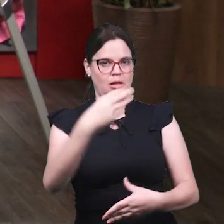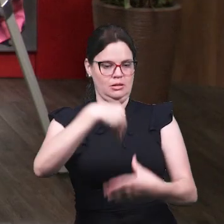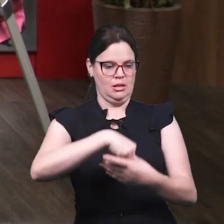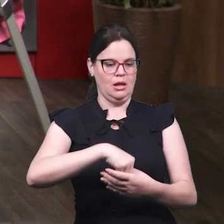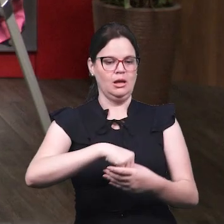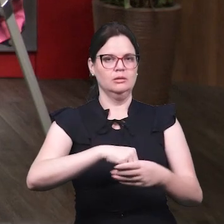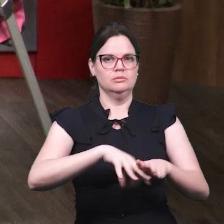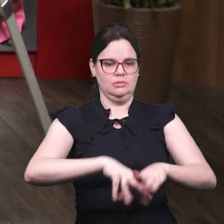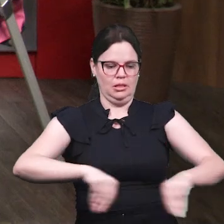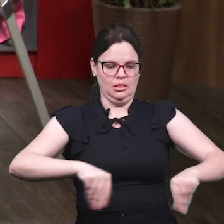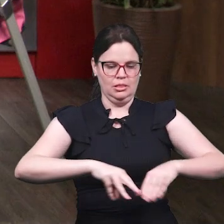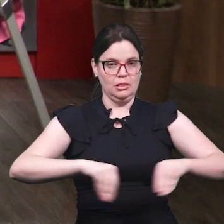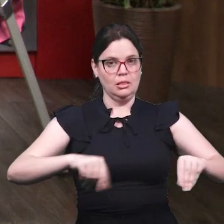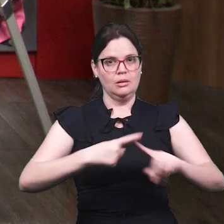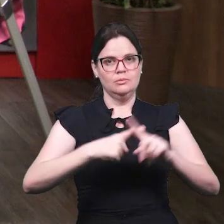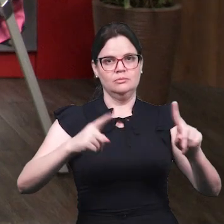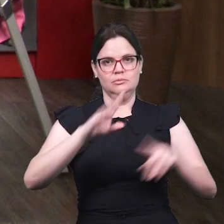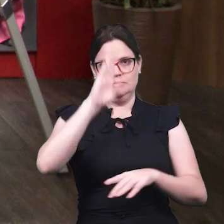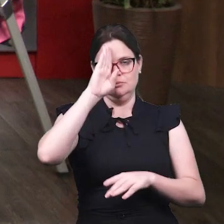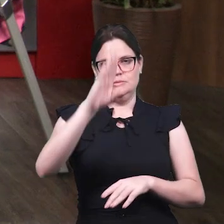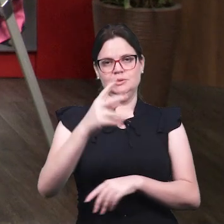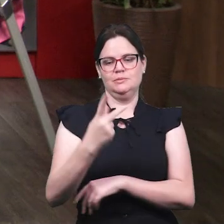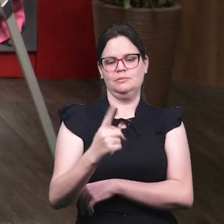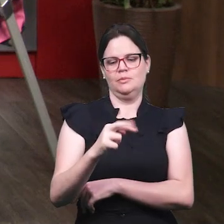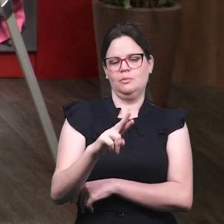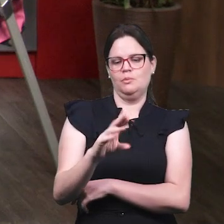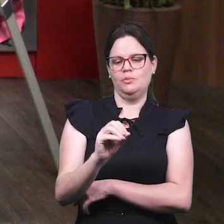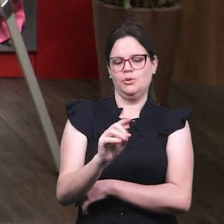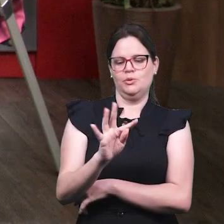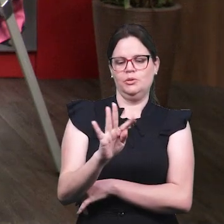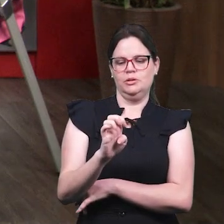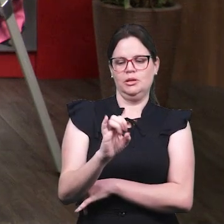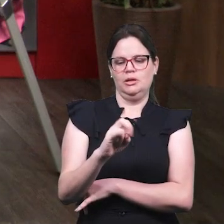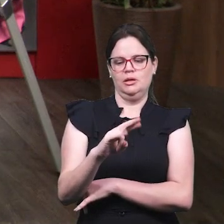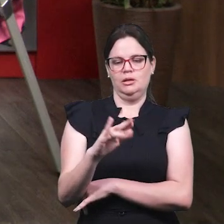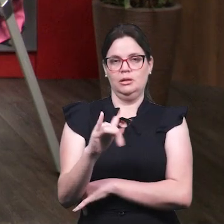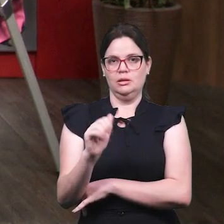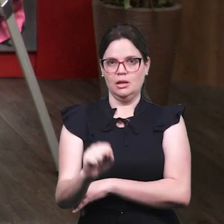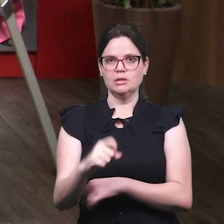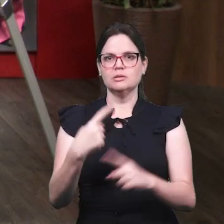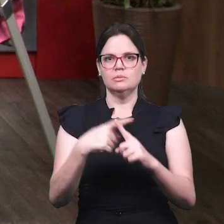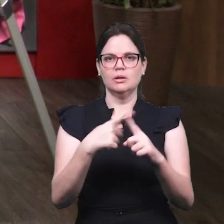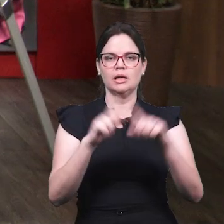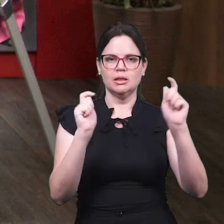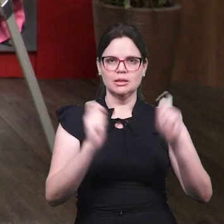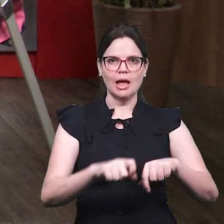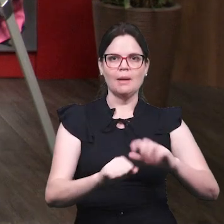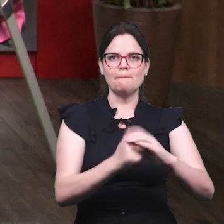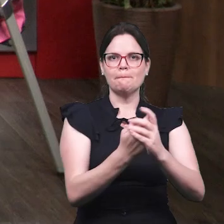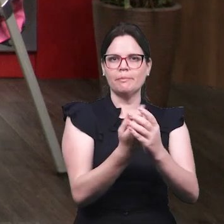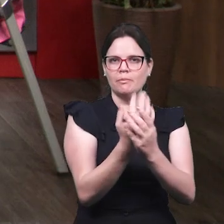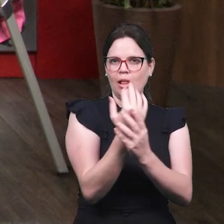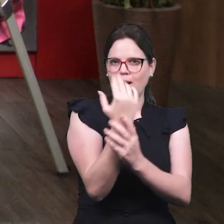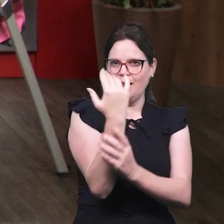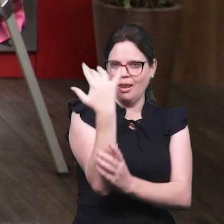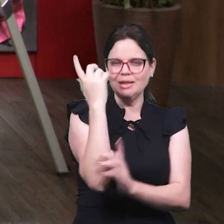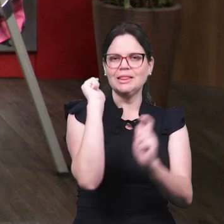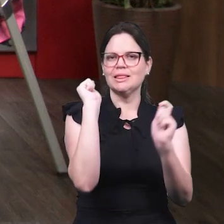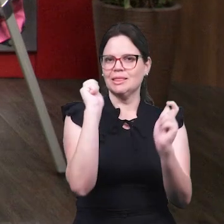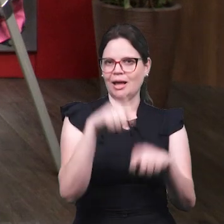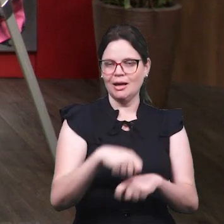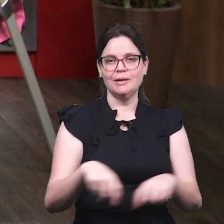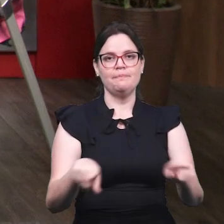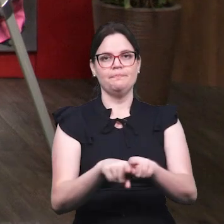é um componente principalmente das proteínas, é necessário para o desenvolvimento de plantas, é um solo que